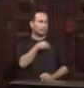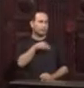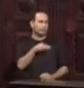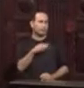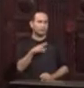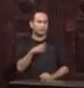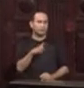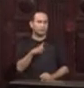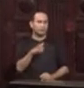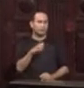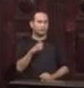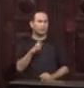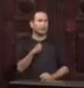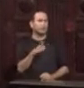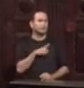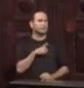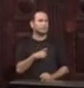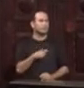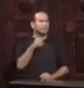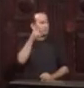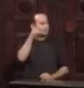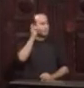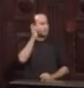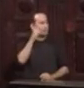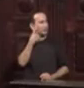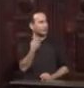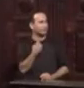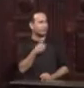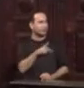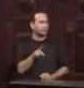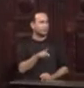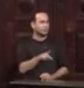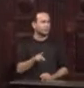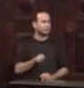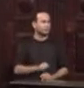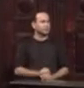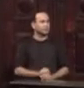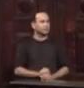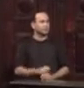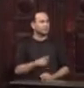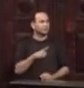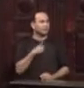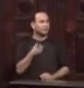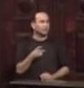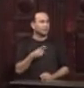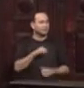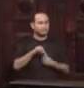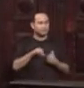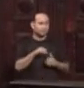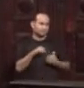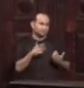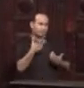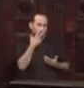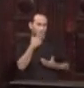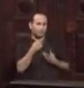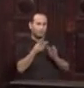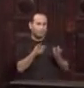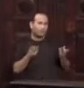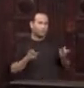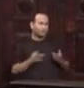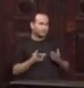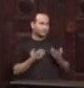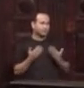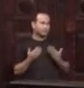unidade, evitando essa concepção de que o professor como se estivesse no rodízio de pizza, sendo servido em